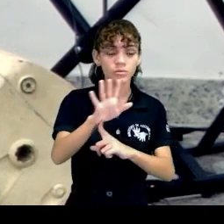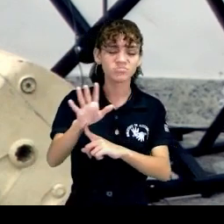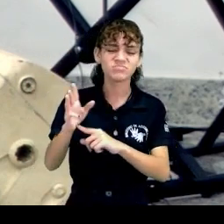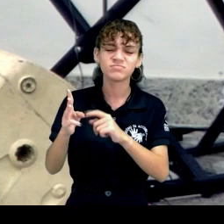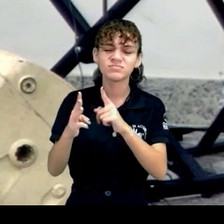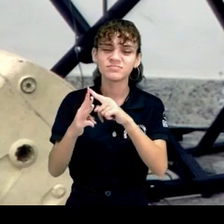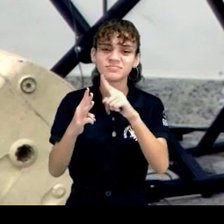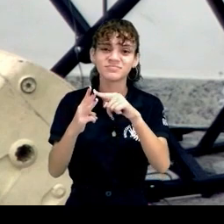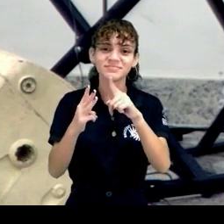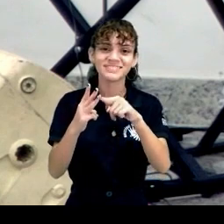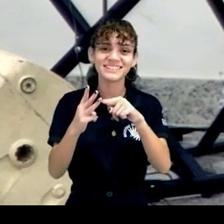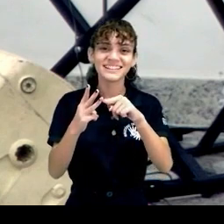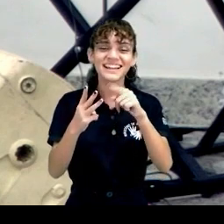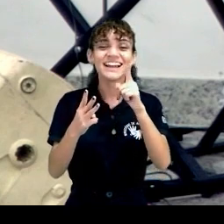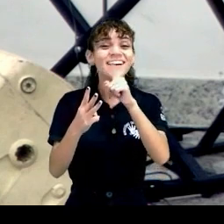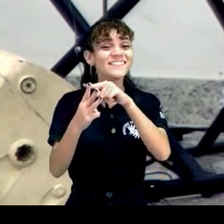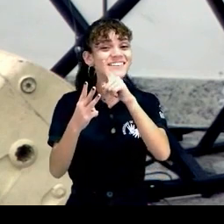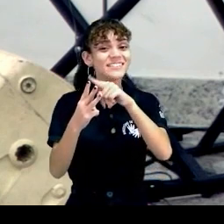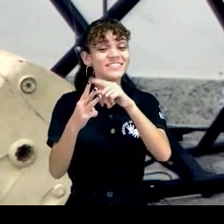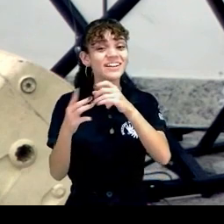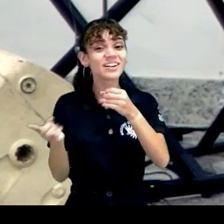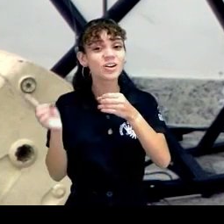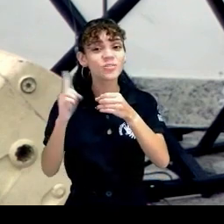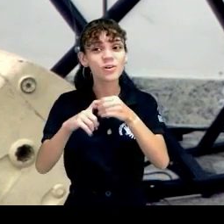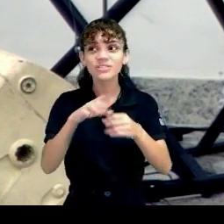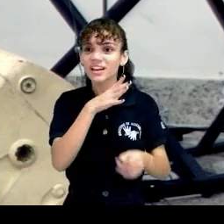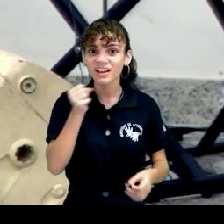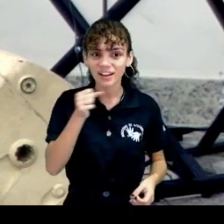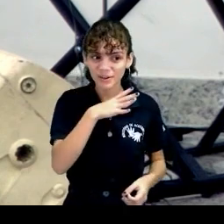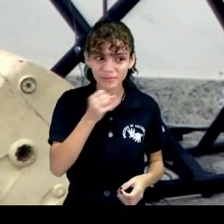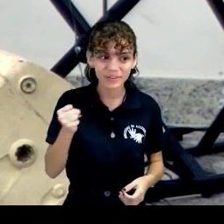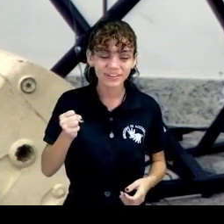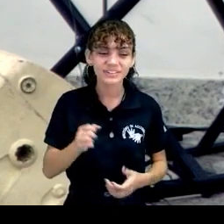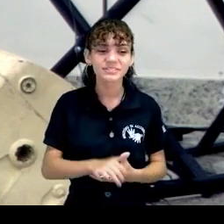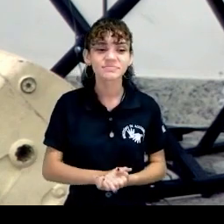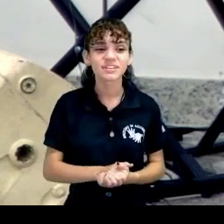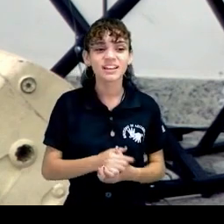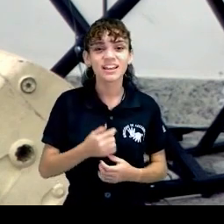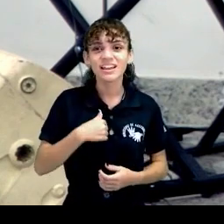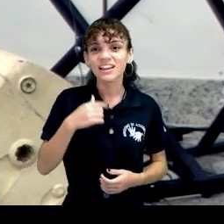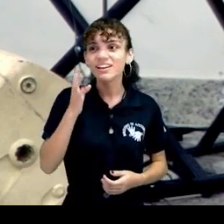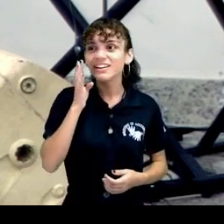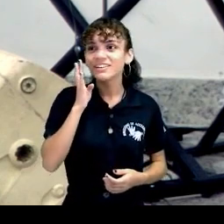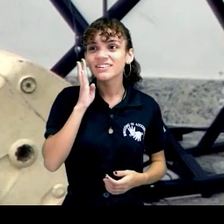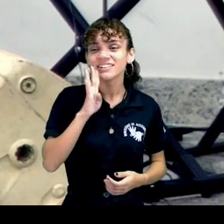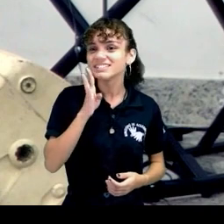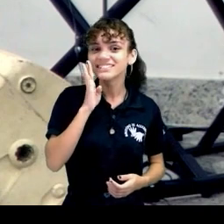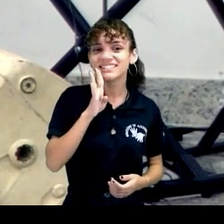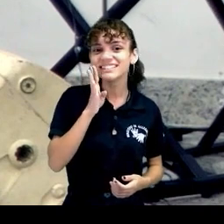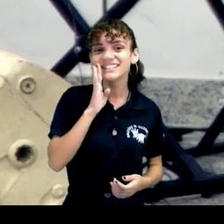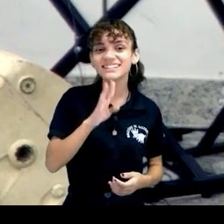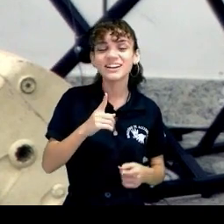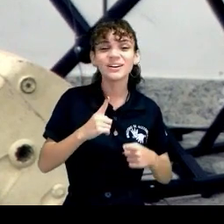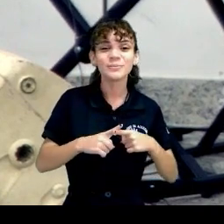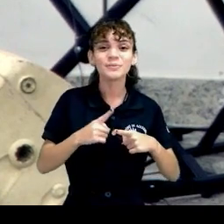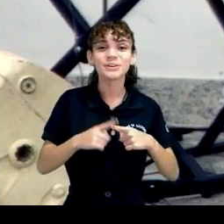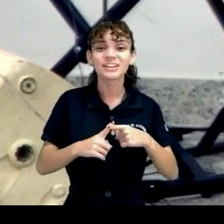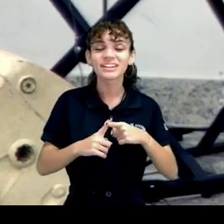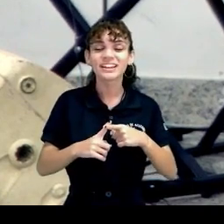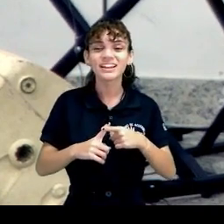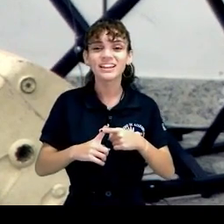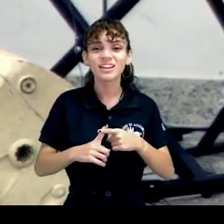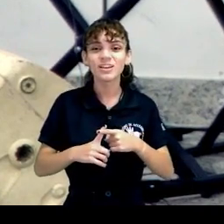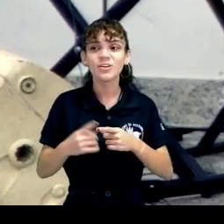para pedir. Mas ele volta correndo para agradecer. Eu fico imaginando ele no caminho, percebendo que a lepra já não estava